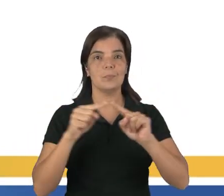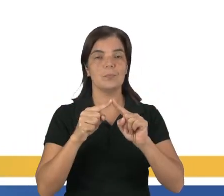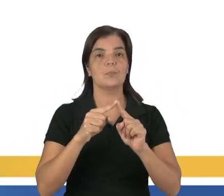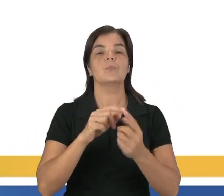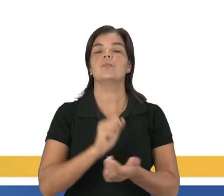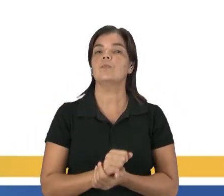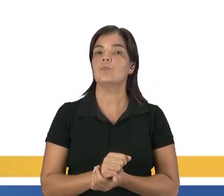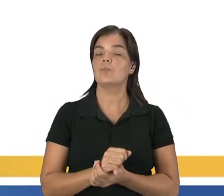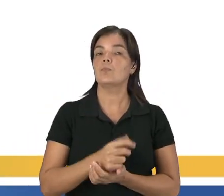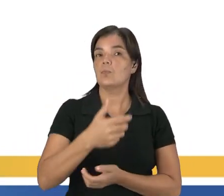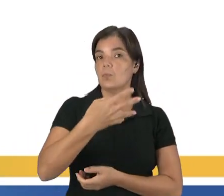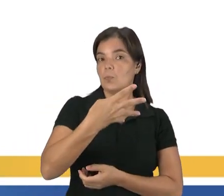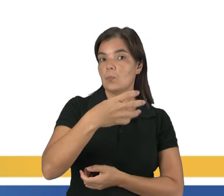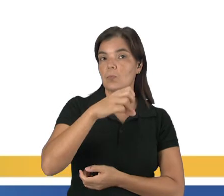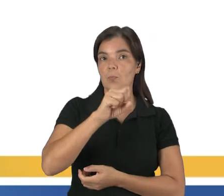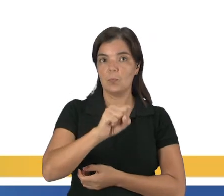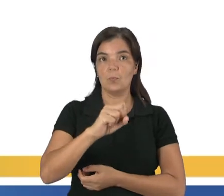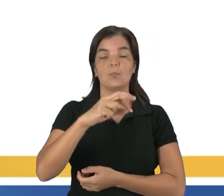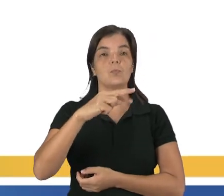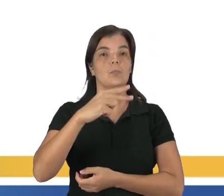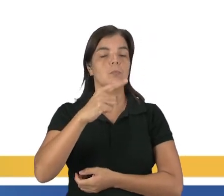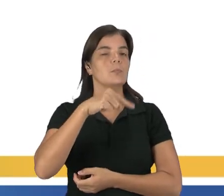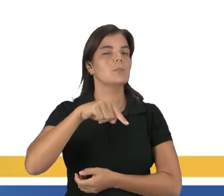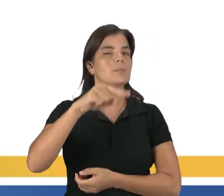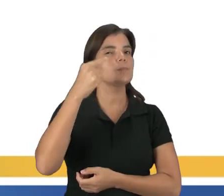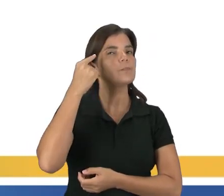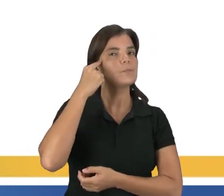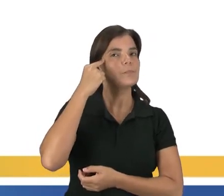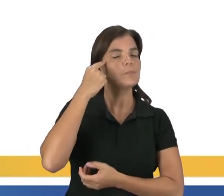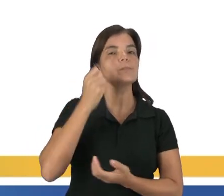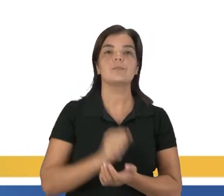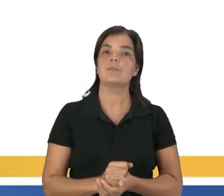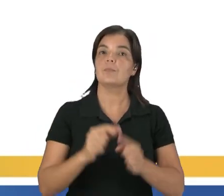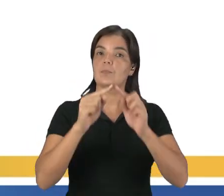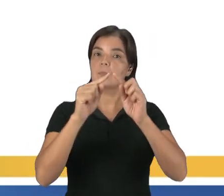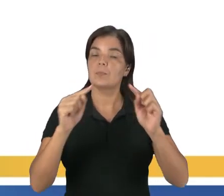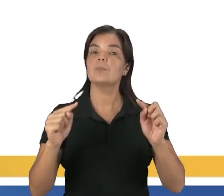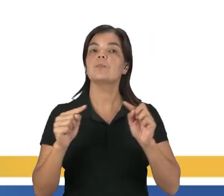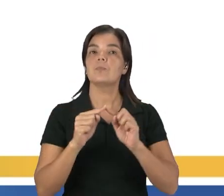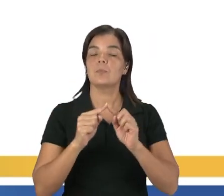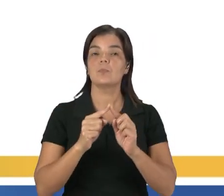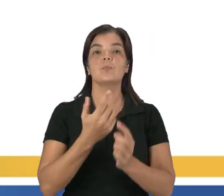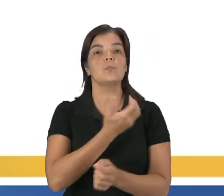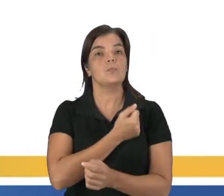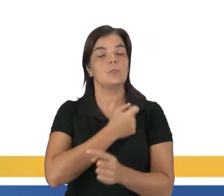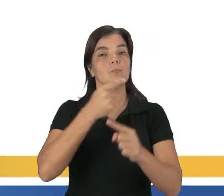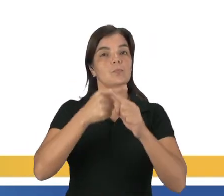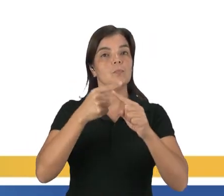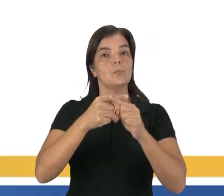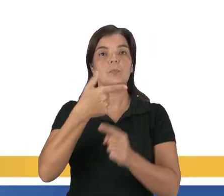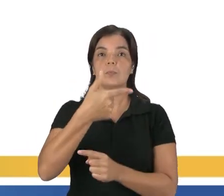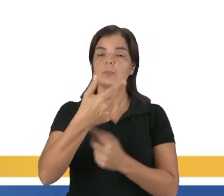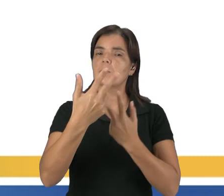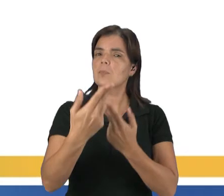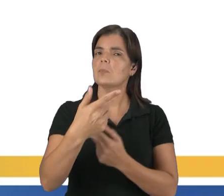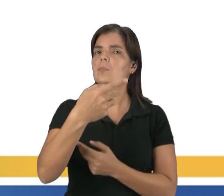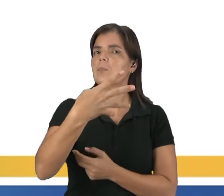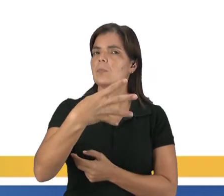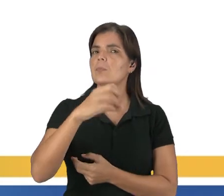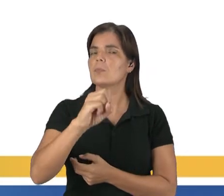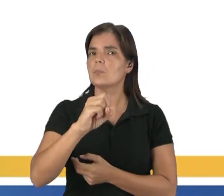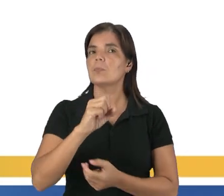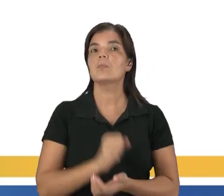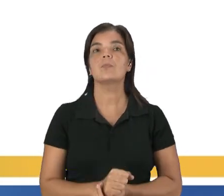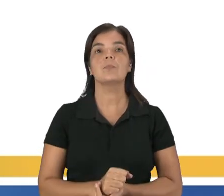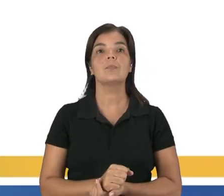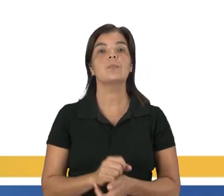se a área do retângulo é igual a 48, então você vai pensar assim, ó, a área do triângulo é o número multiplicado por 2, que é igual a 48. Formando